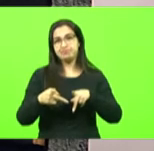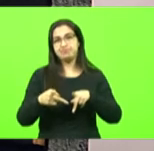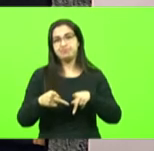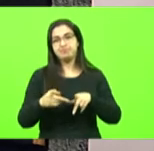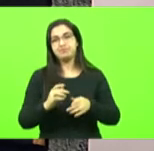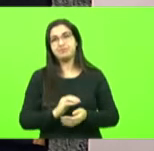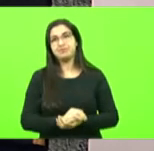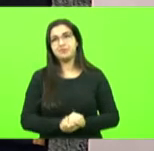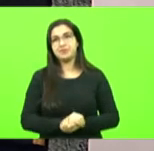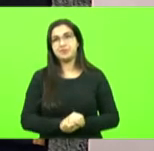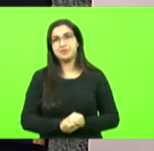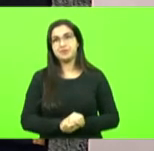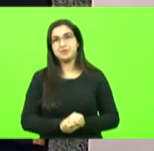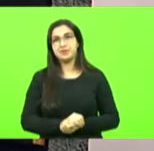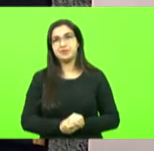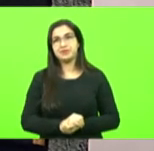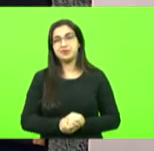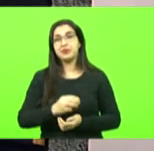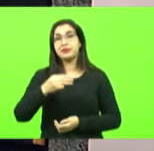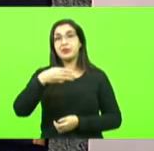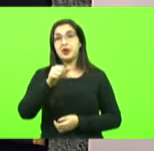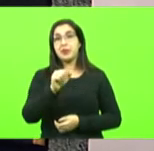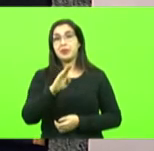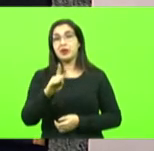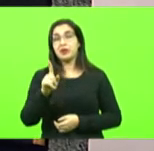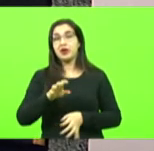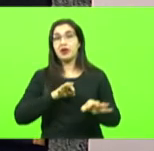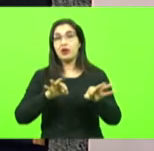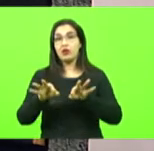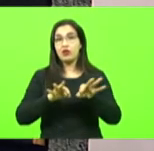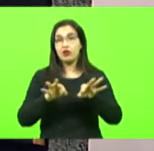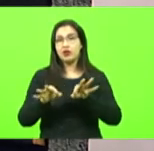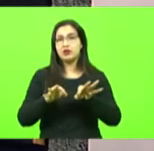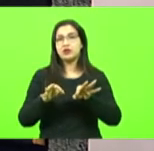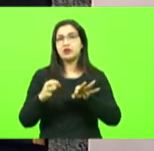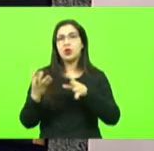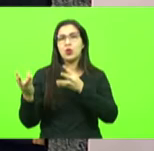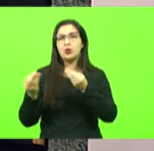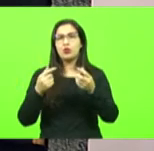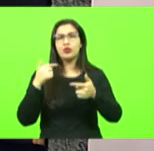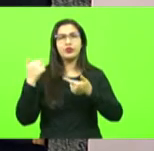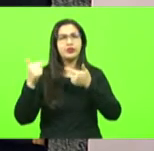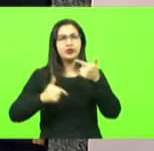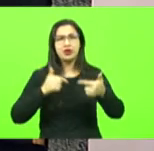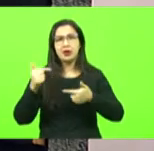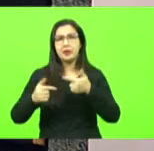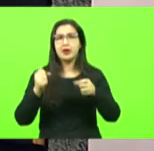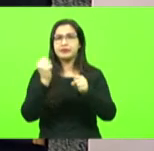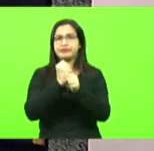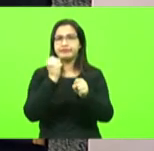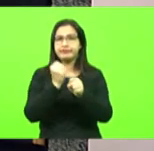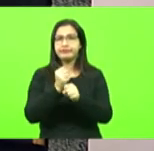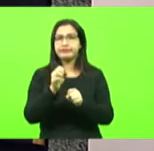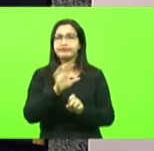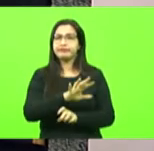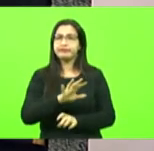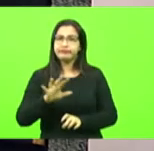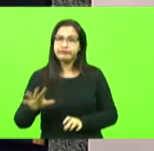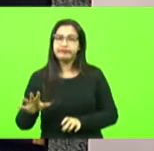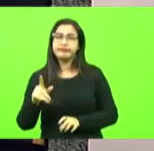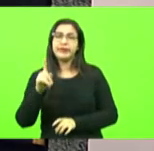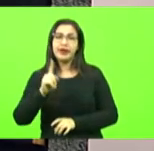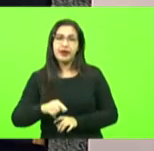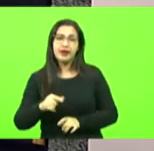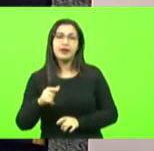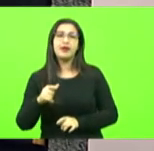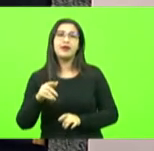sociedade. O MAB é uma organização fruto de um longo trabalho de construção coletiva e se define como um movimento de caráter